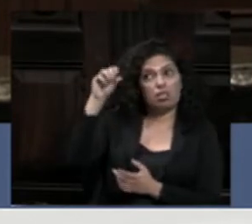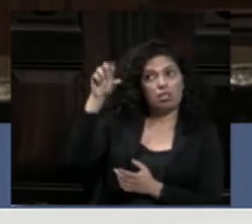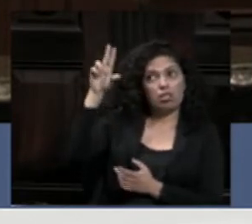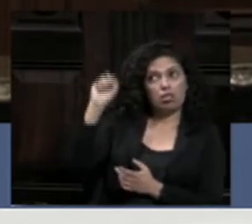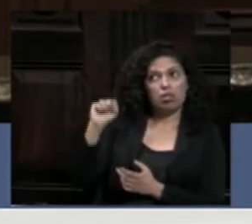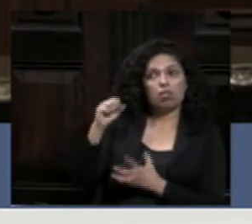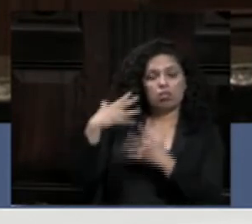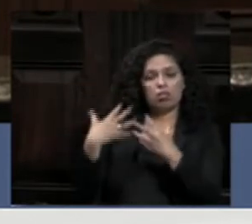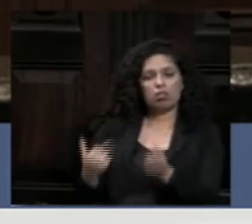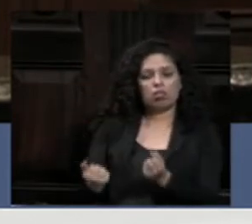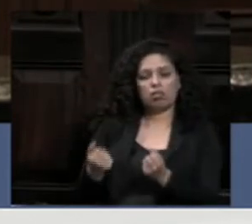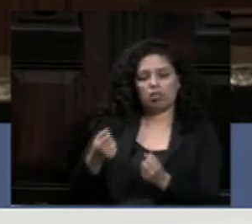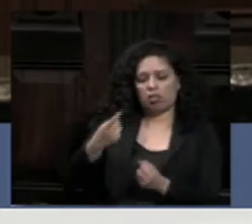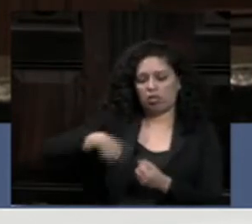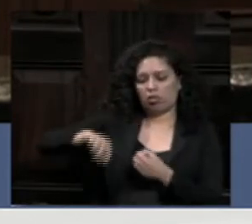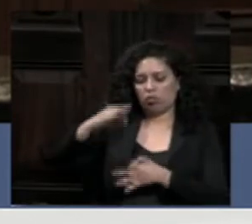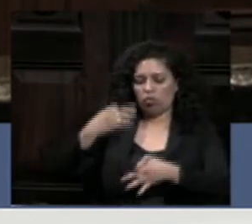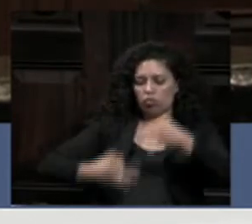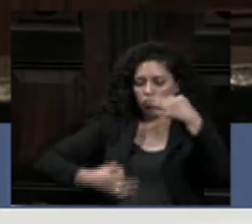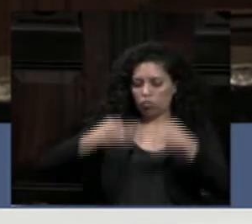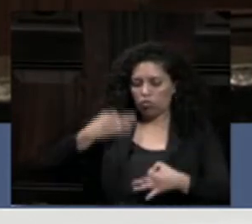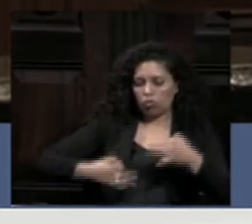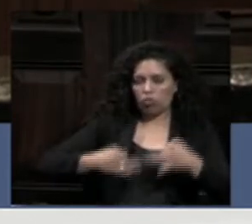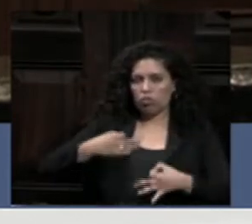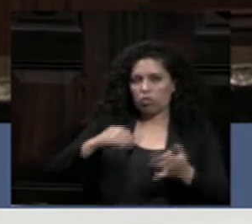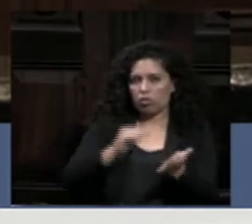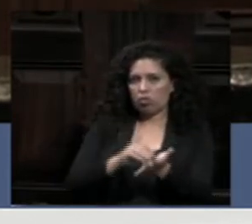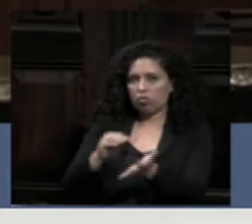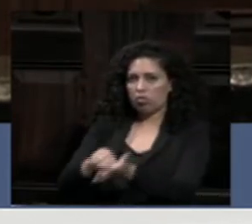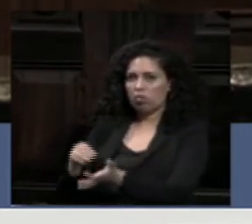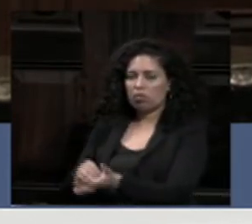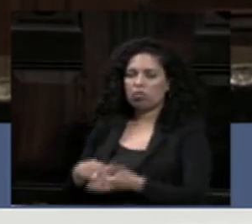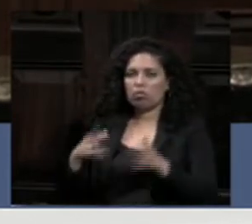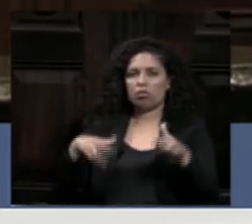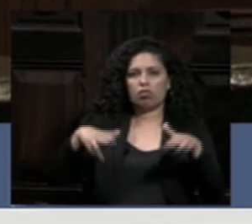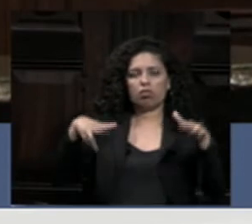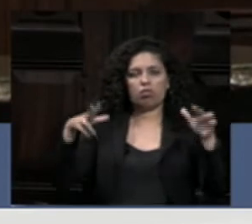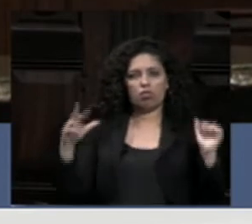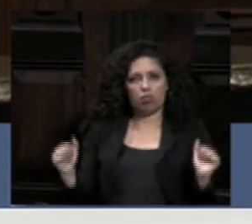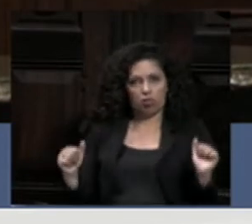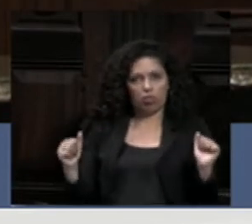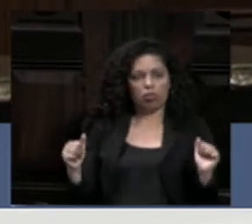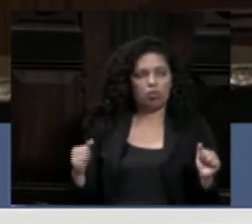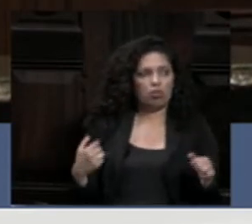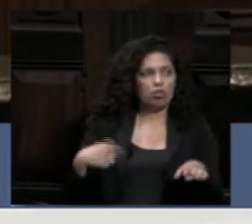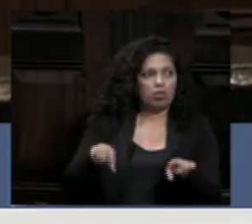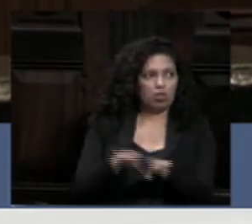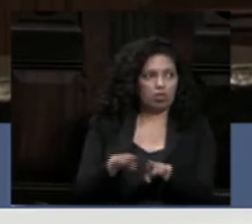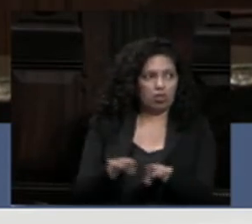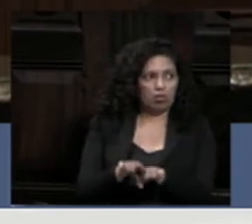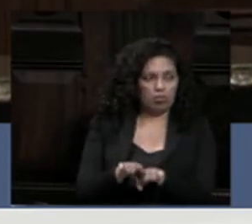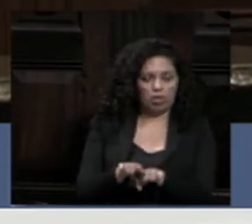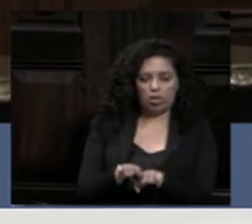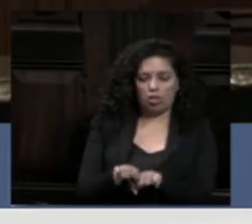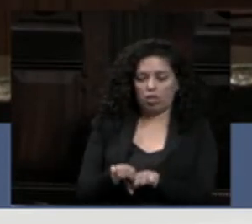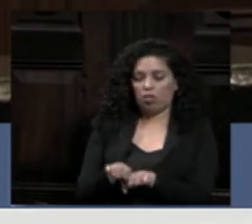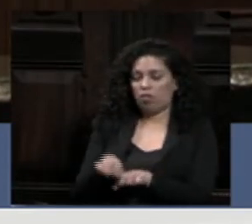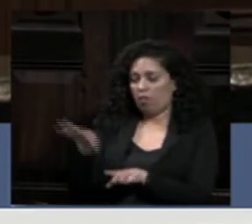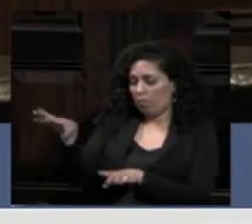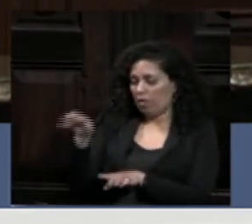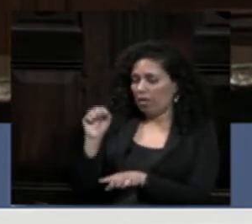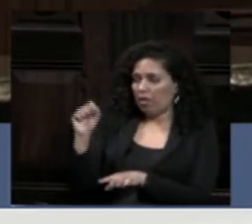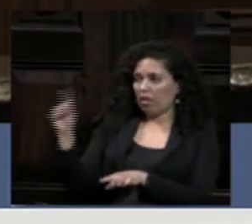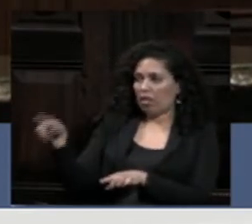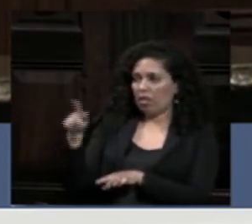a justiça não fará questão de esquecer, e colocará esse senhor no seu devido lugar,